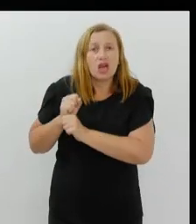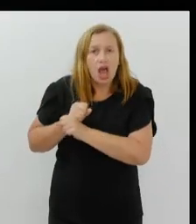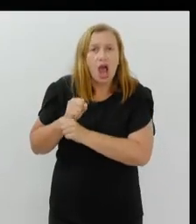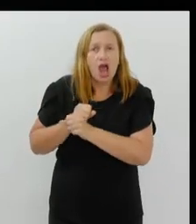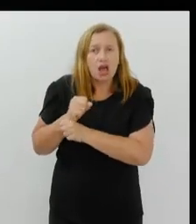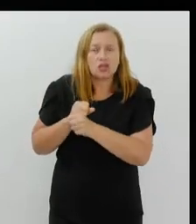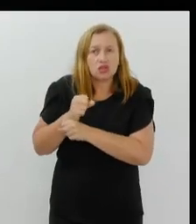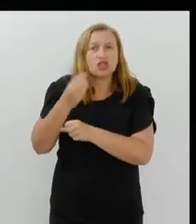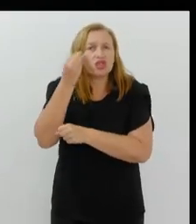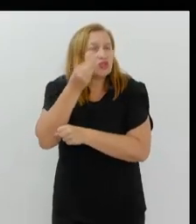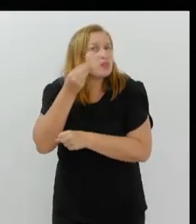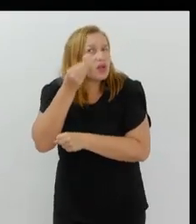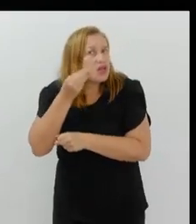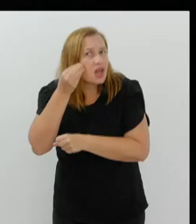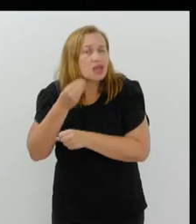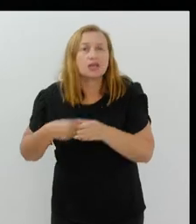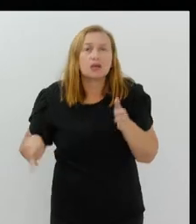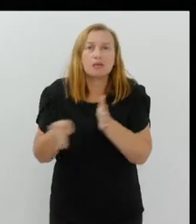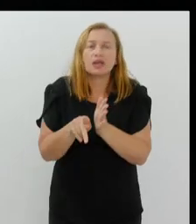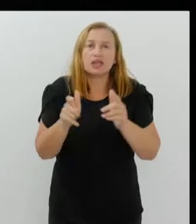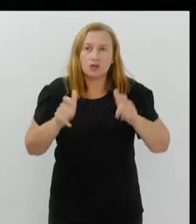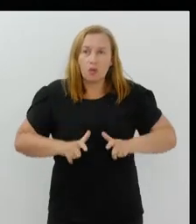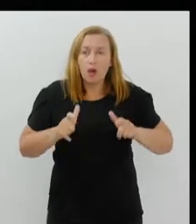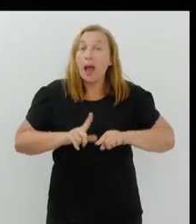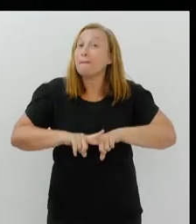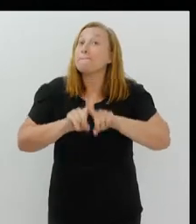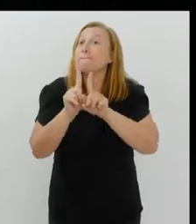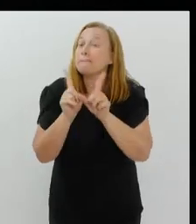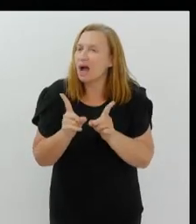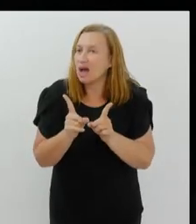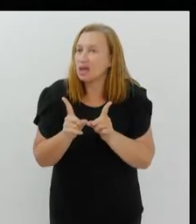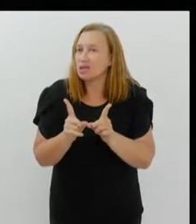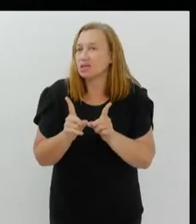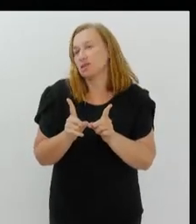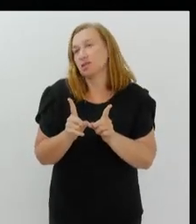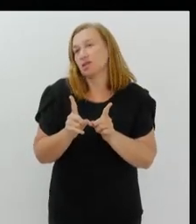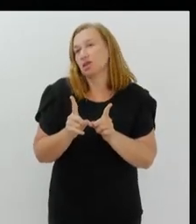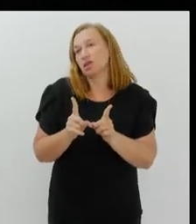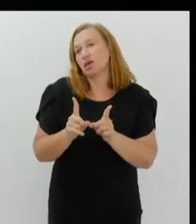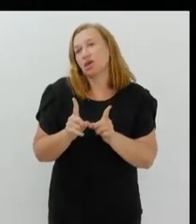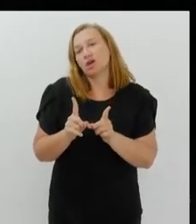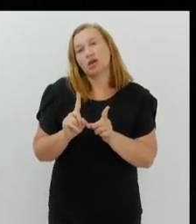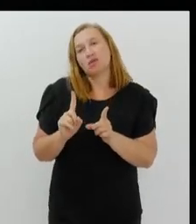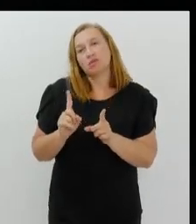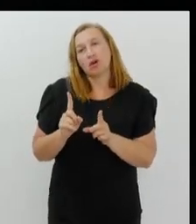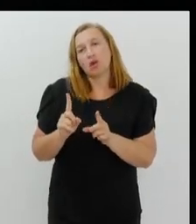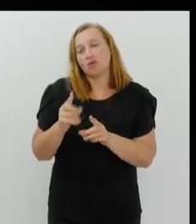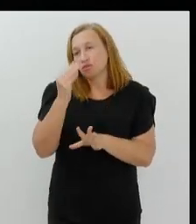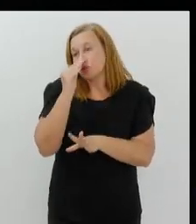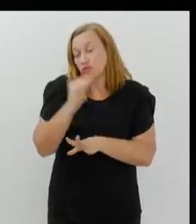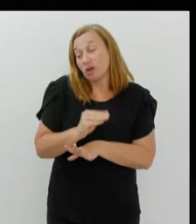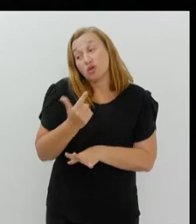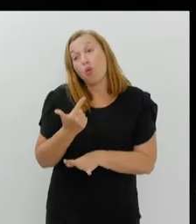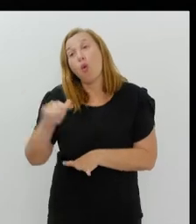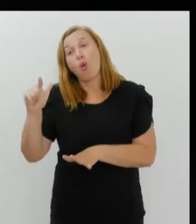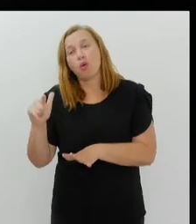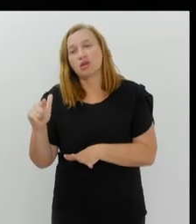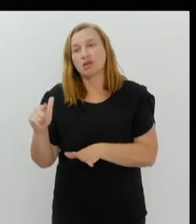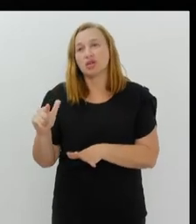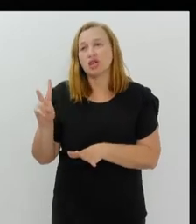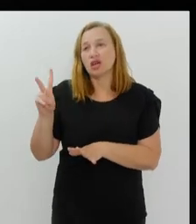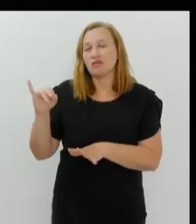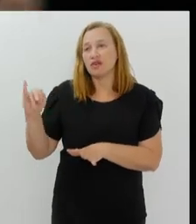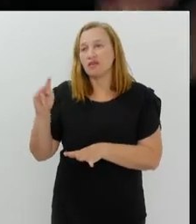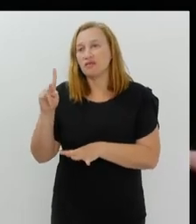merecimento, de pertencer. Sim. Mas eu não tiro o mérito de outras, como